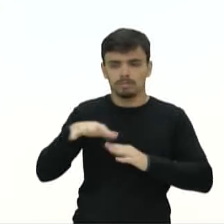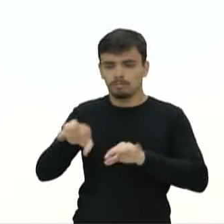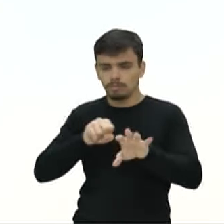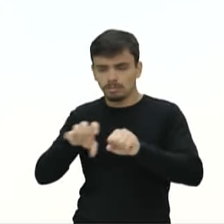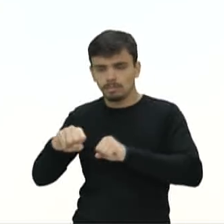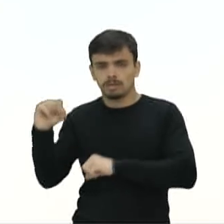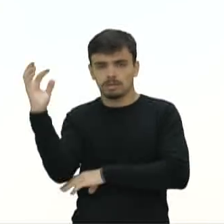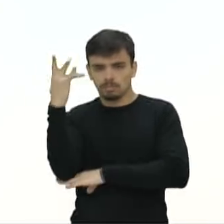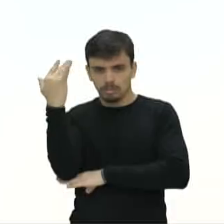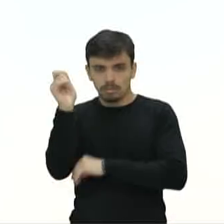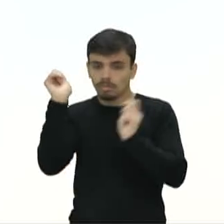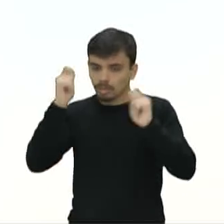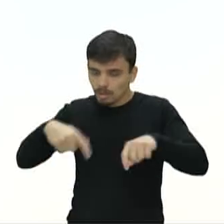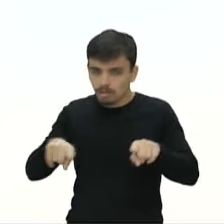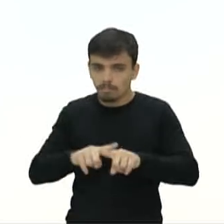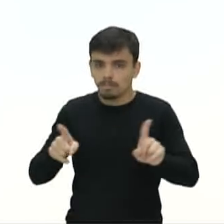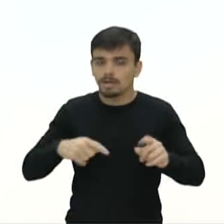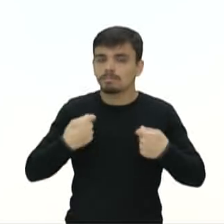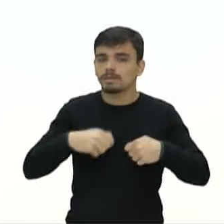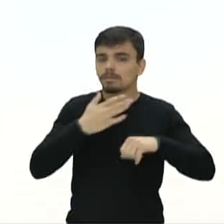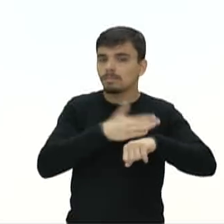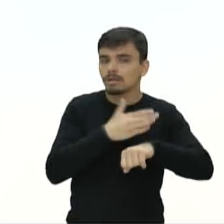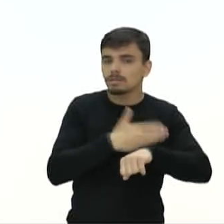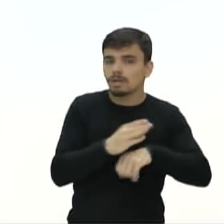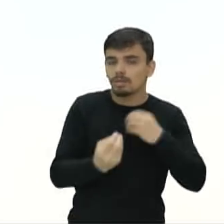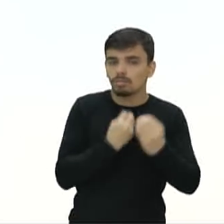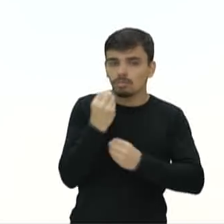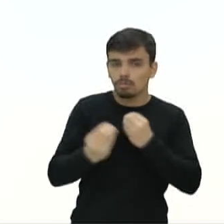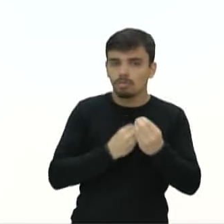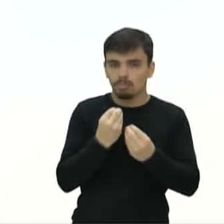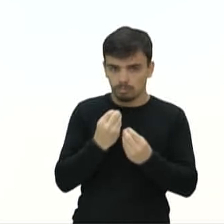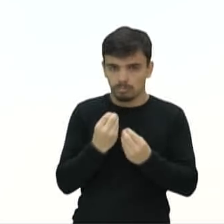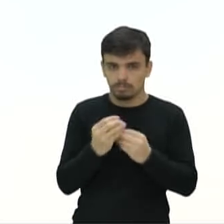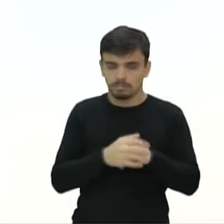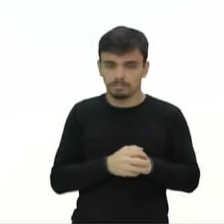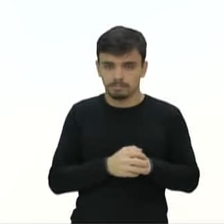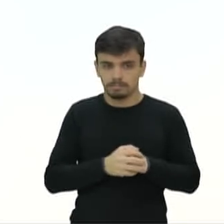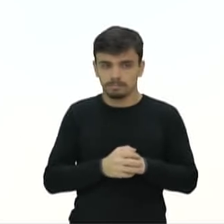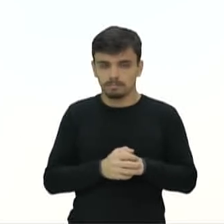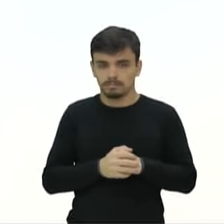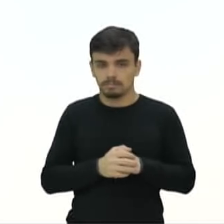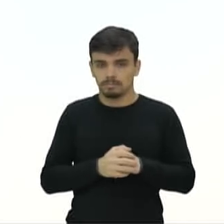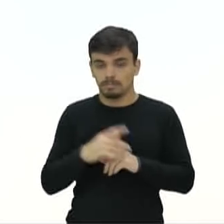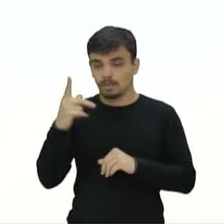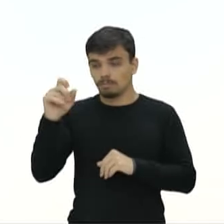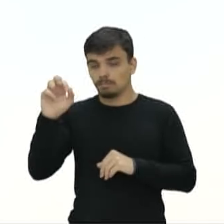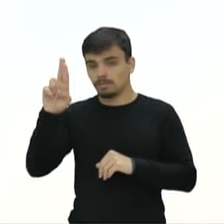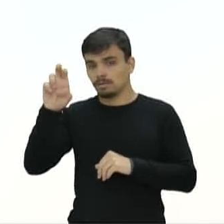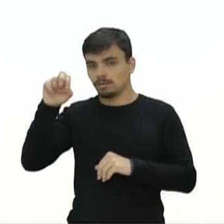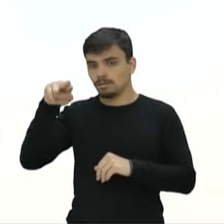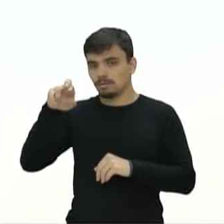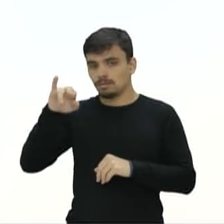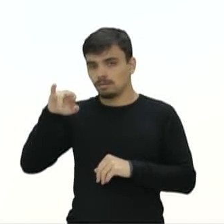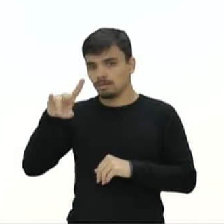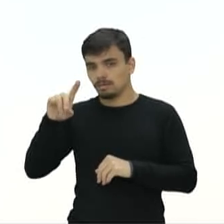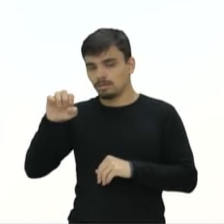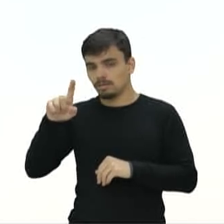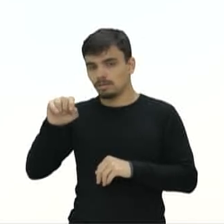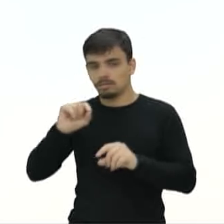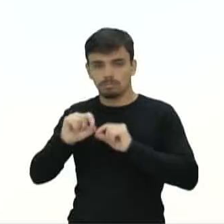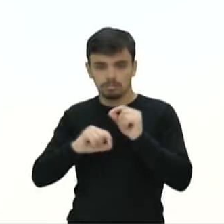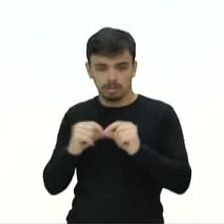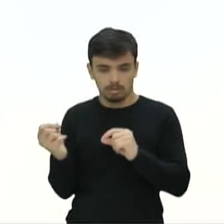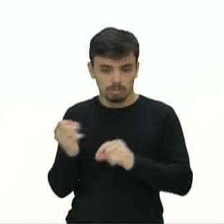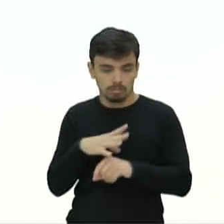são permitidas, mas desde que praticadas de uma forma que a perenidade dos recursos ambientais